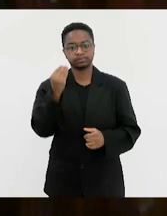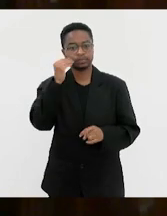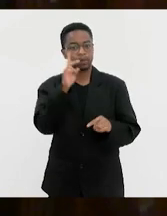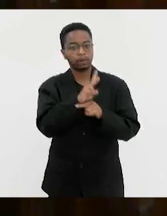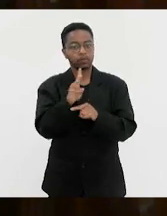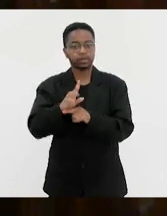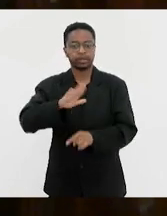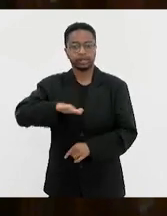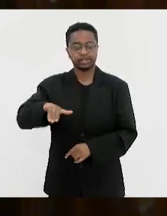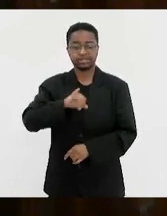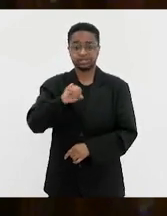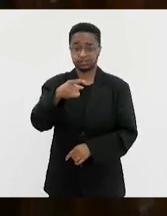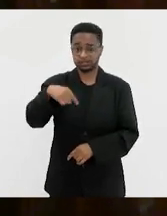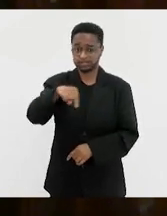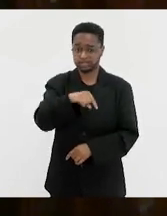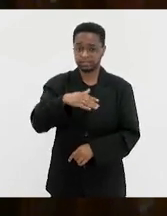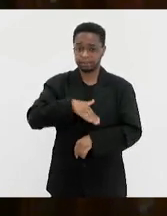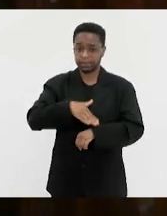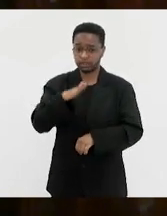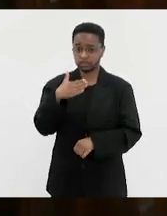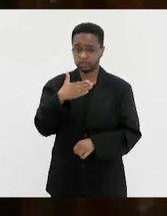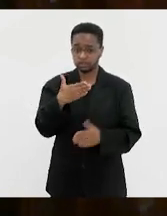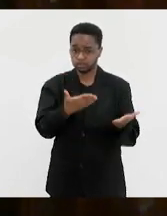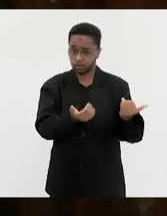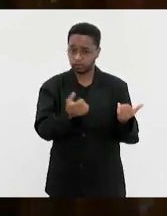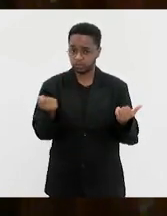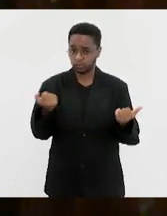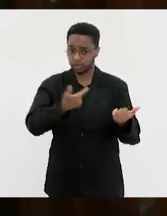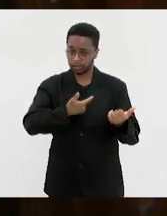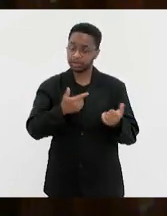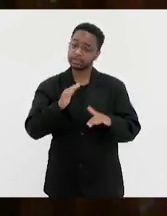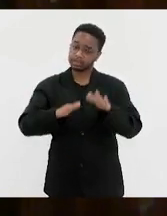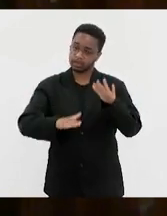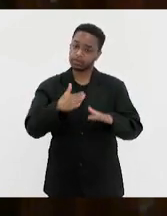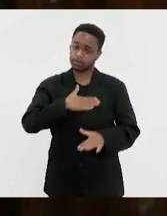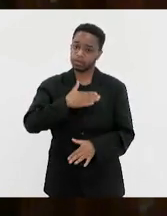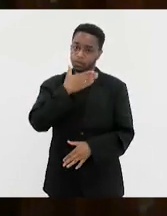alguém aqui é um pouco mais novo do que eu, possivelmente meu pai te livrou de uma coça.